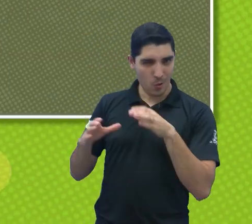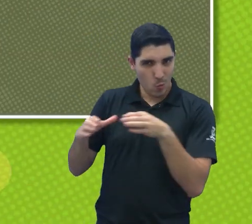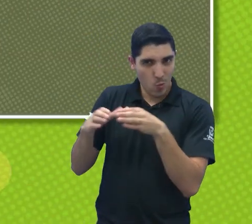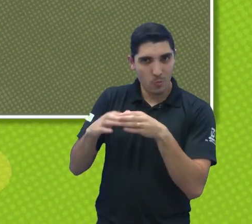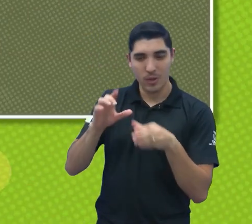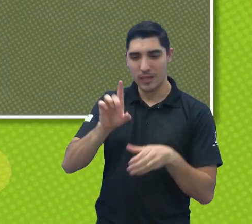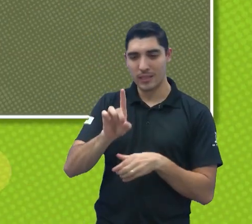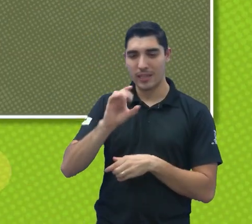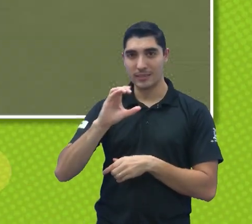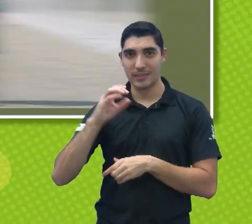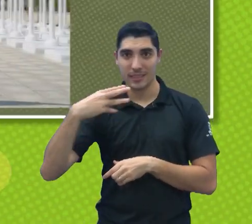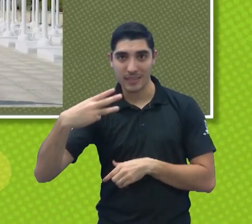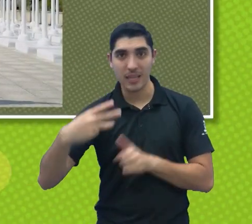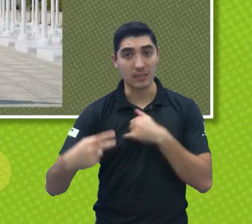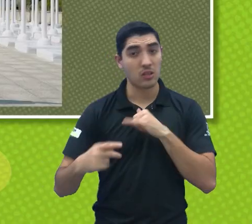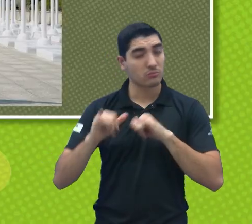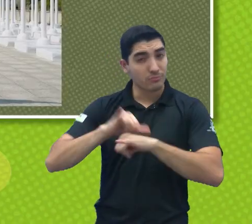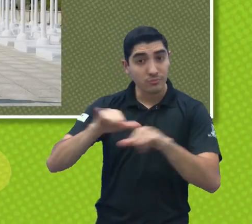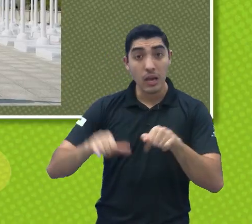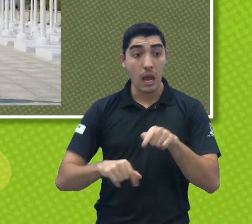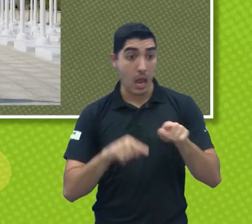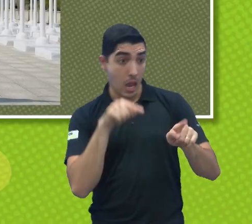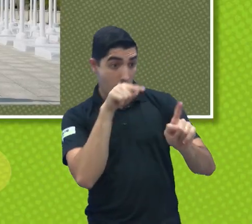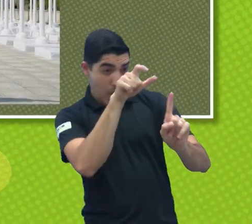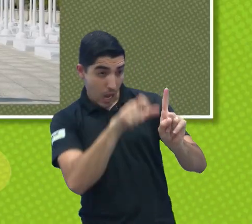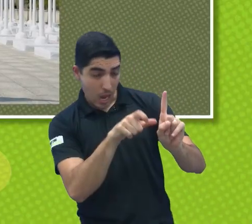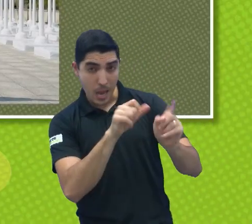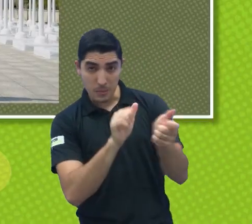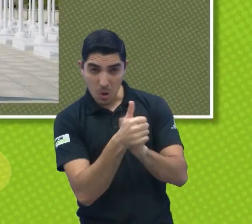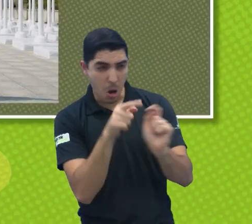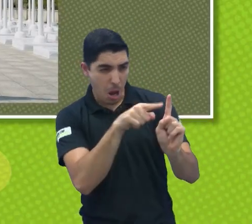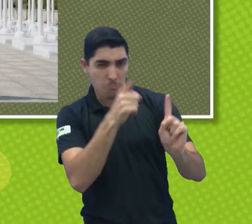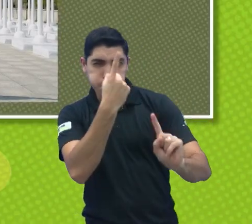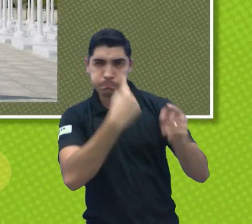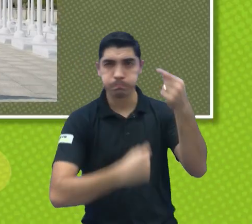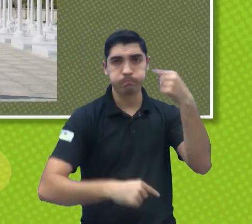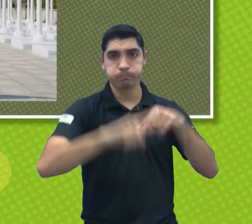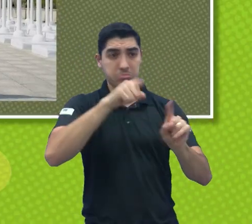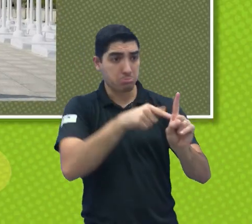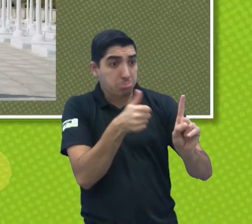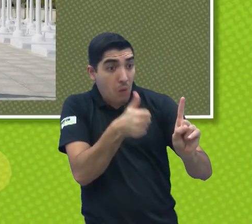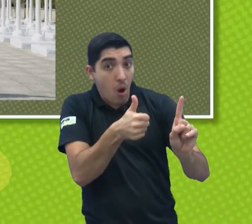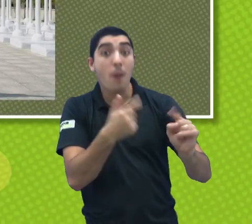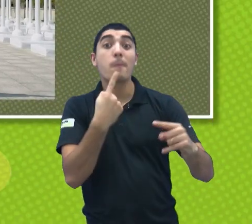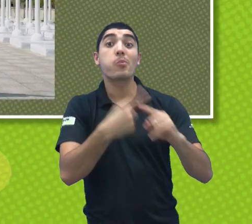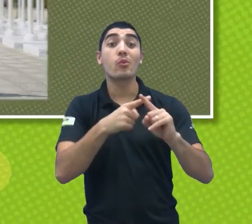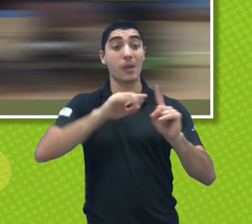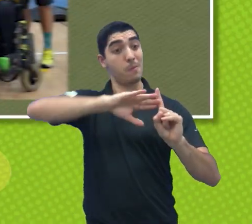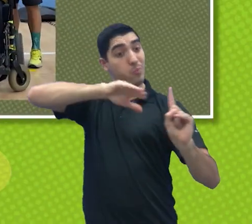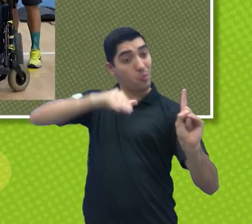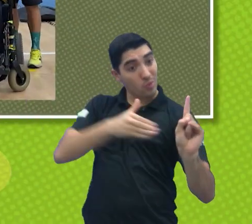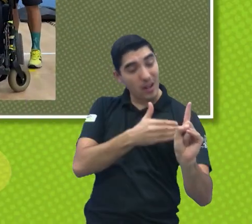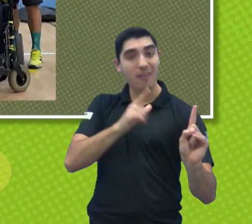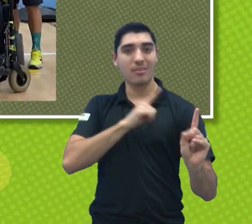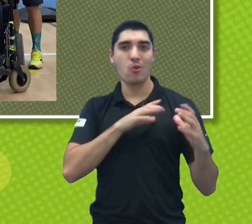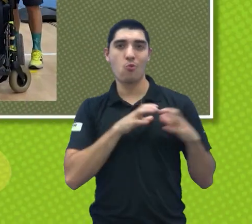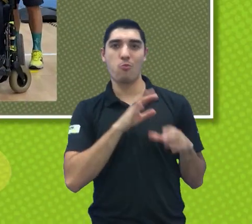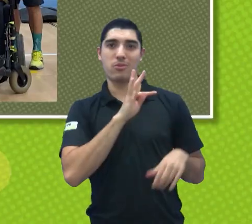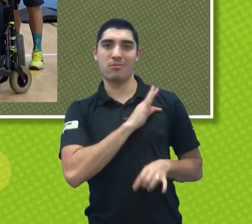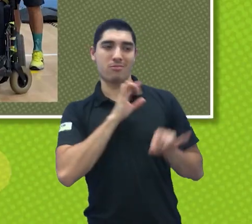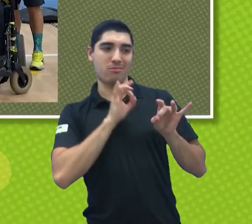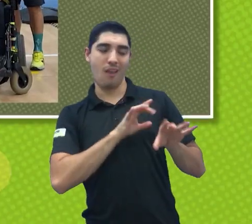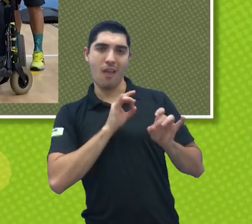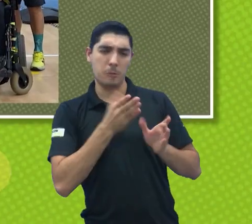seu atleta está tendo destaque, consequentemente, já vê que é um bom trabalho que tem ali por trás. Então, todos da nossa equipe que tiver